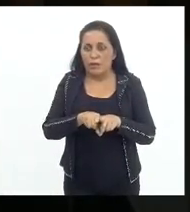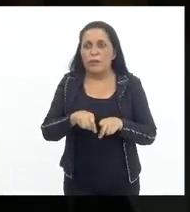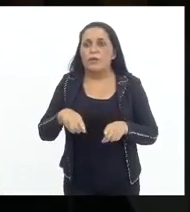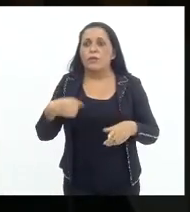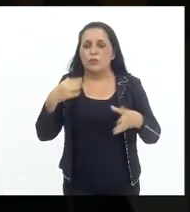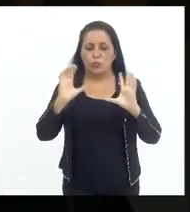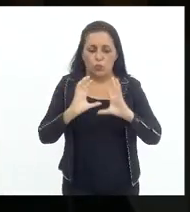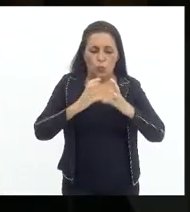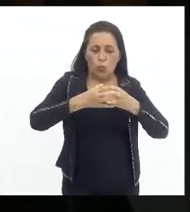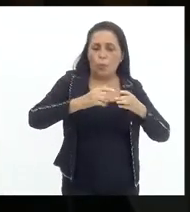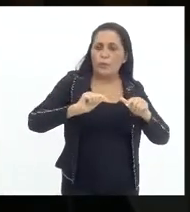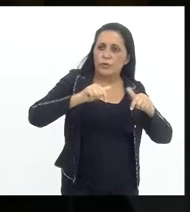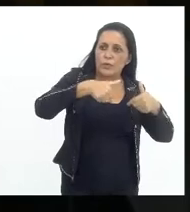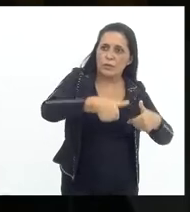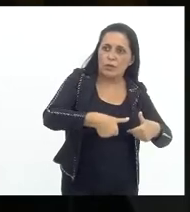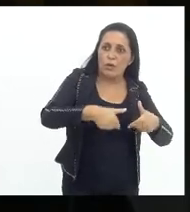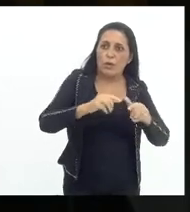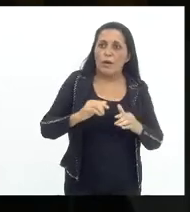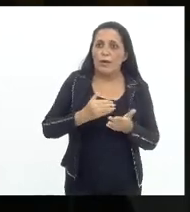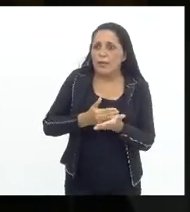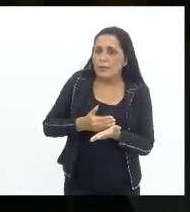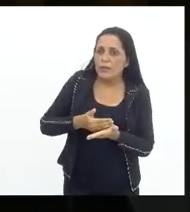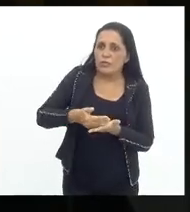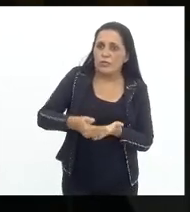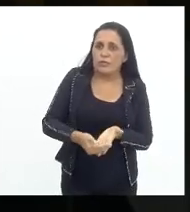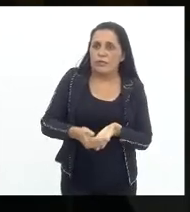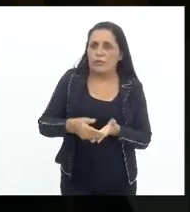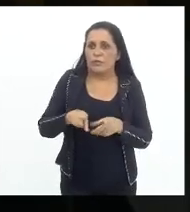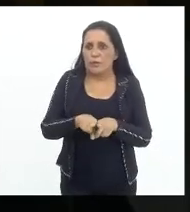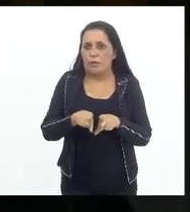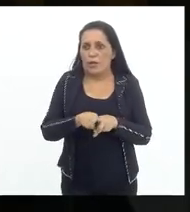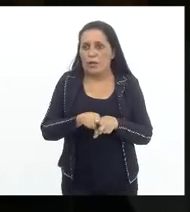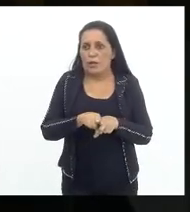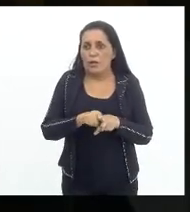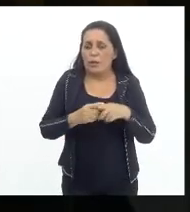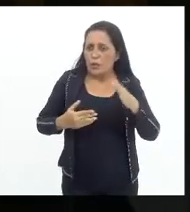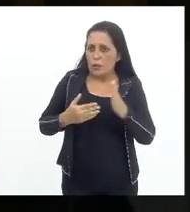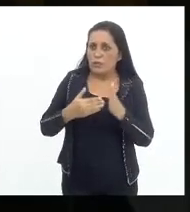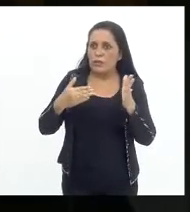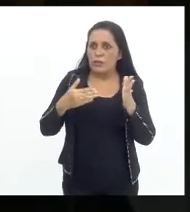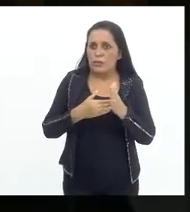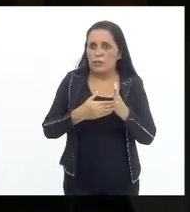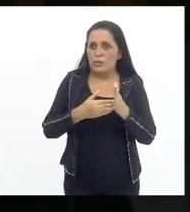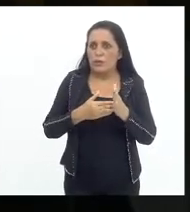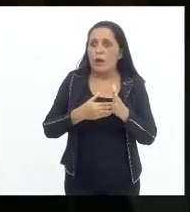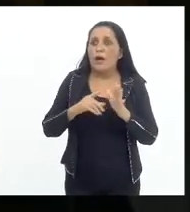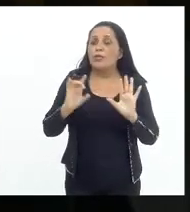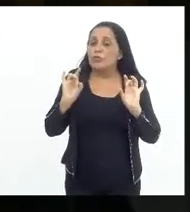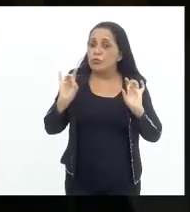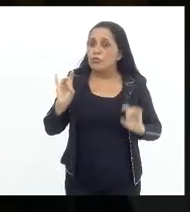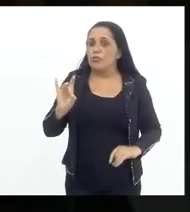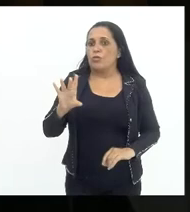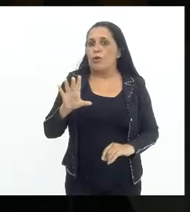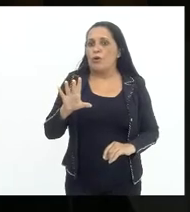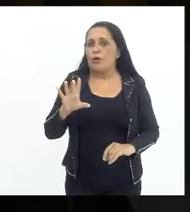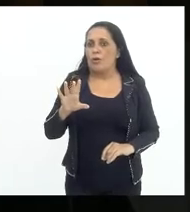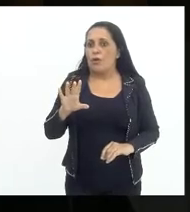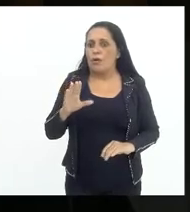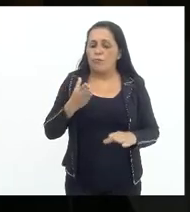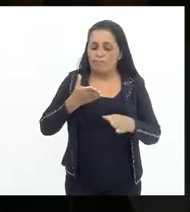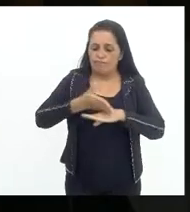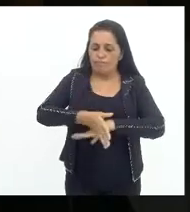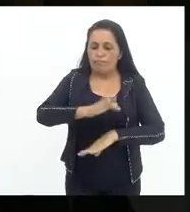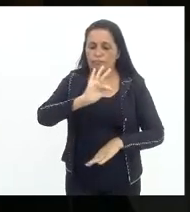conjunto de ações de problema de iniciativas que não se limitam e não se limitam existe aqui apenas na